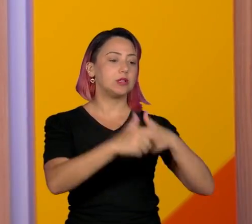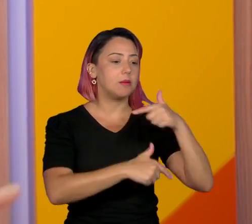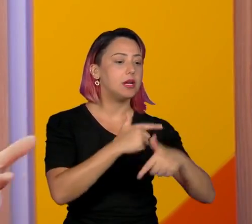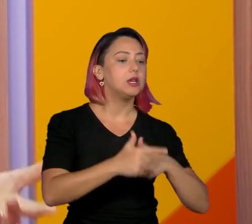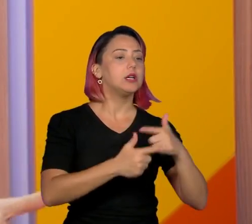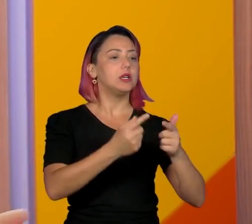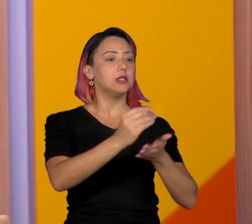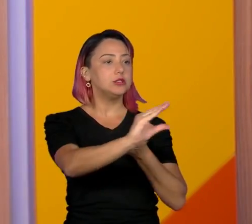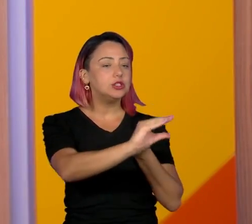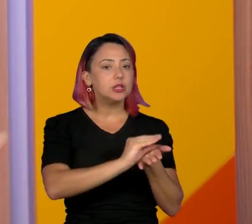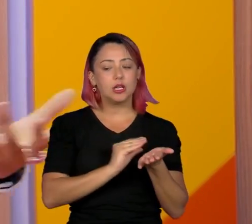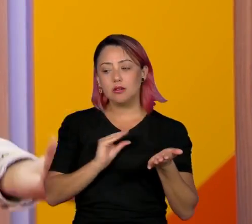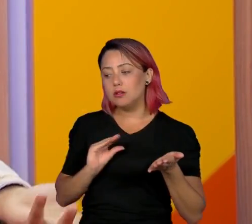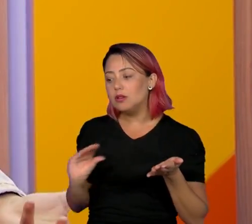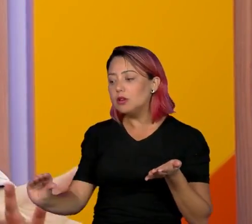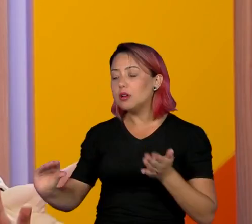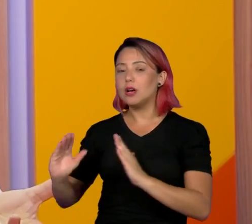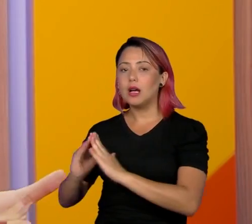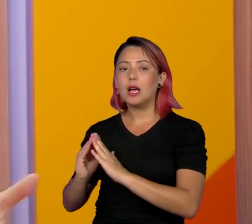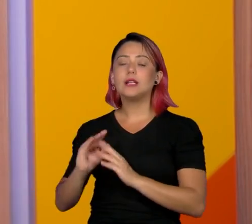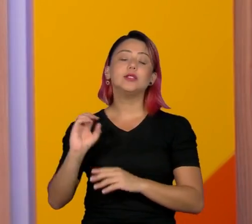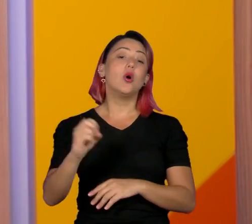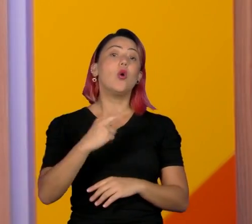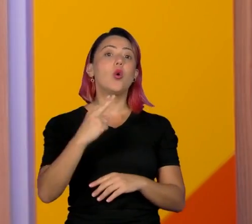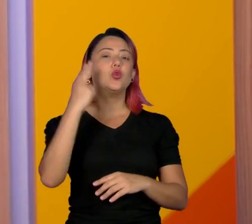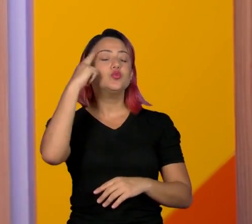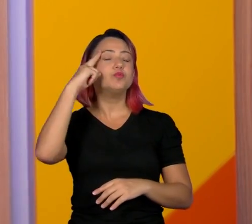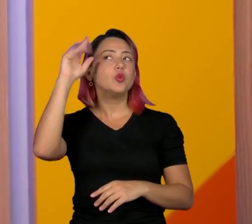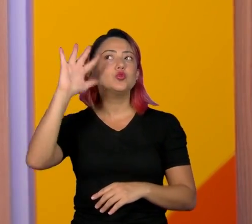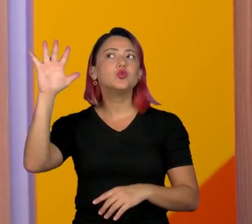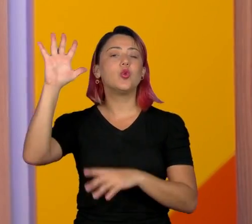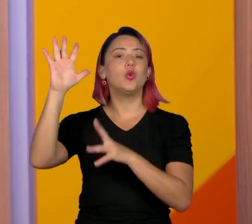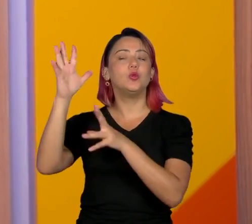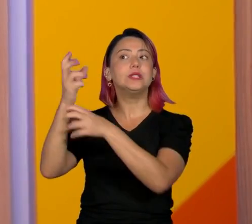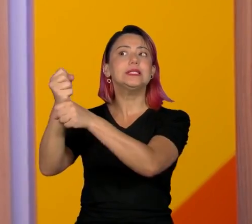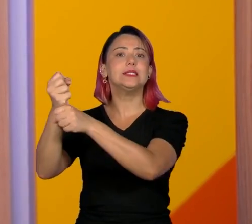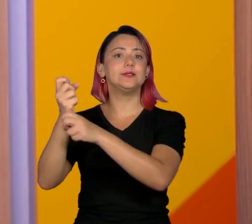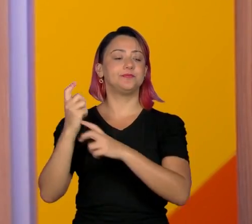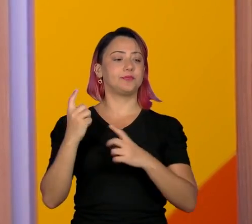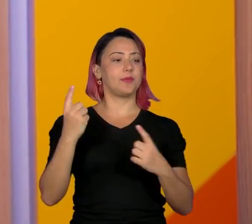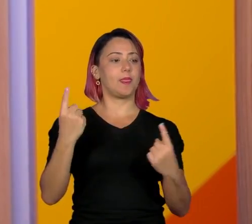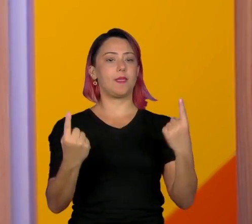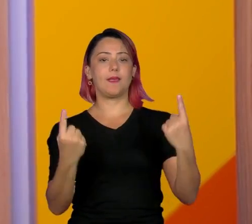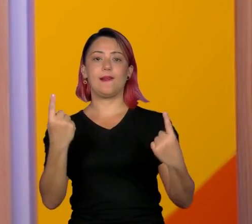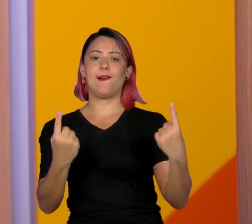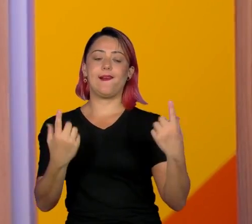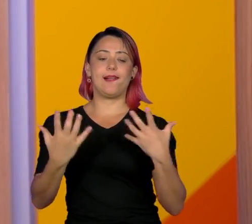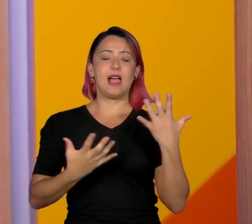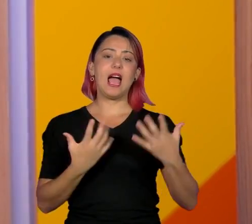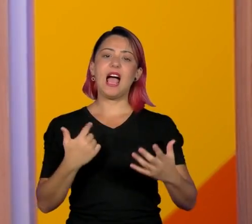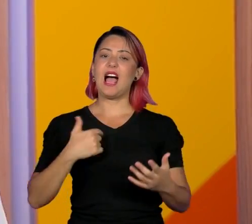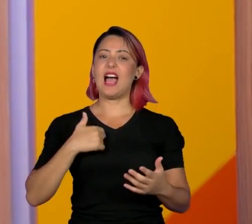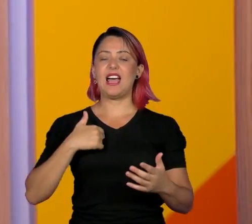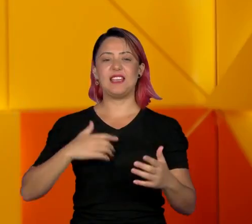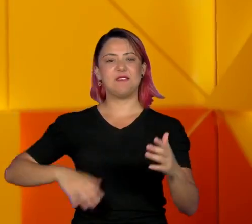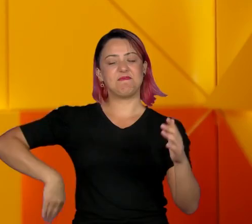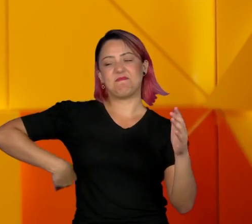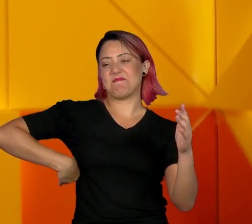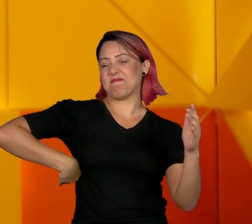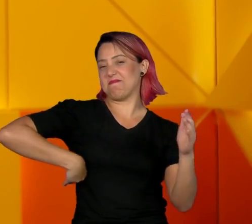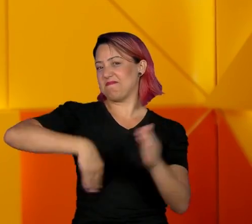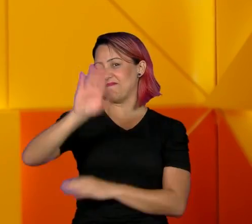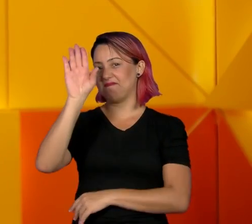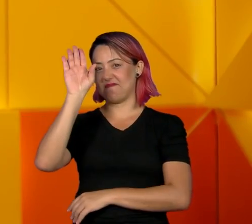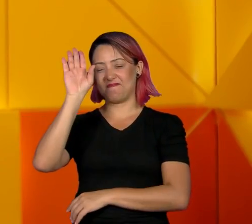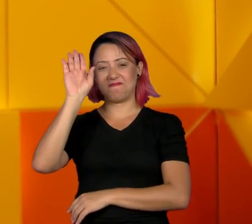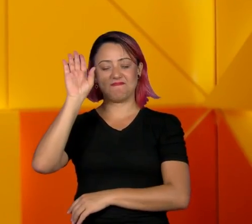minha família, da minha casa, imediata, né? E aí eu meti o pé. Você meteu